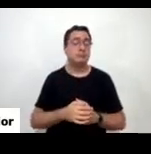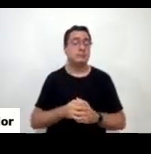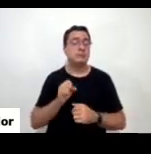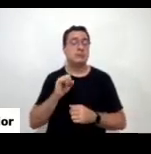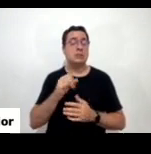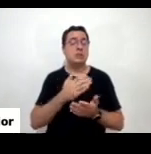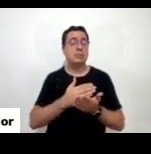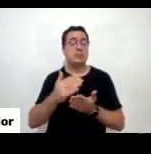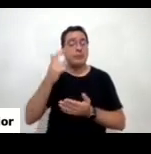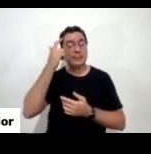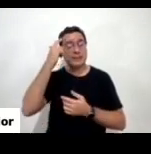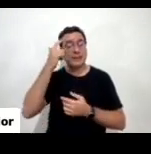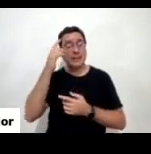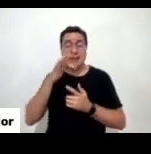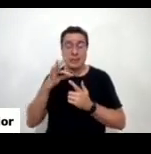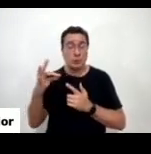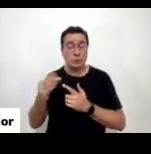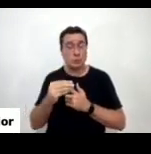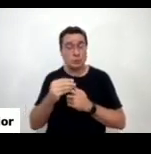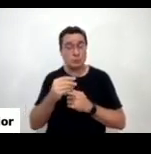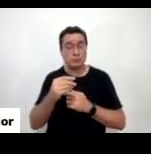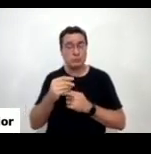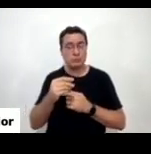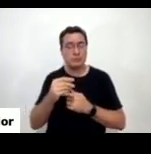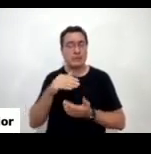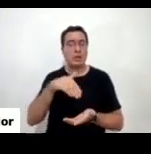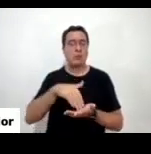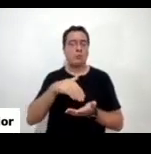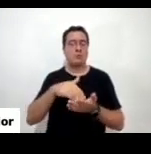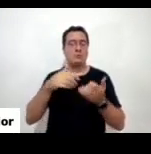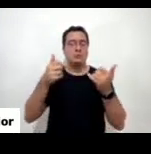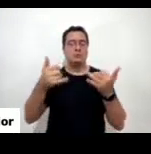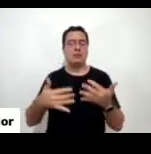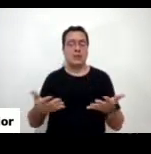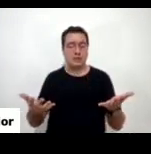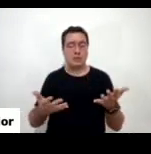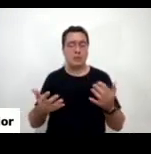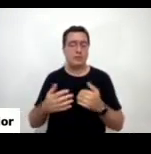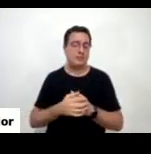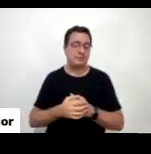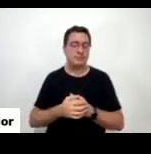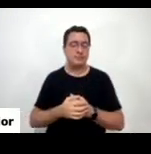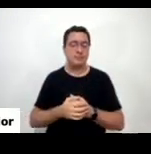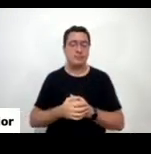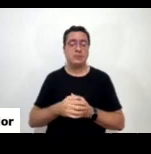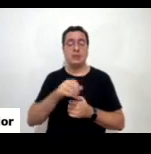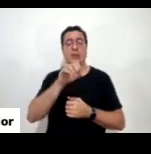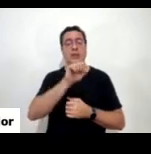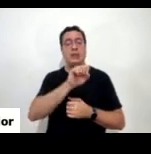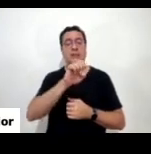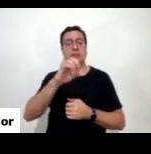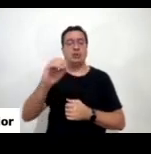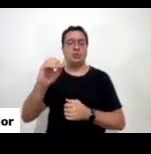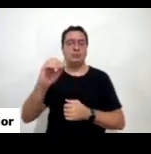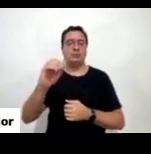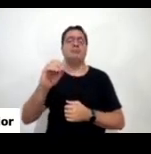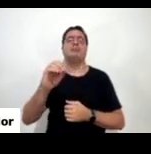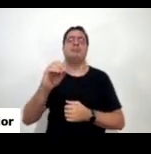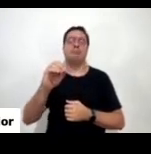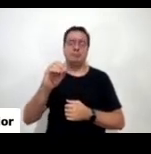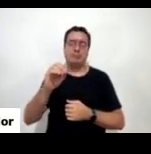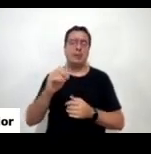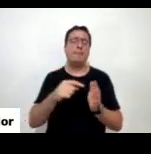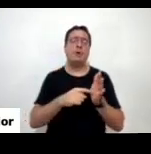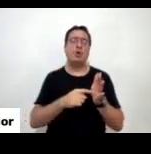começar a pensar então tudo isso, a gente vai chegar num último ponto que eu quero trazer aqui nesse momento, que é SEO. Motores de